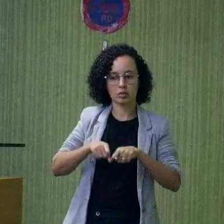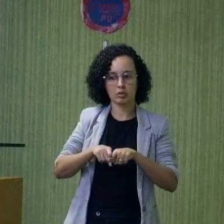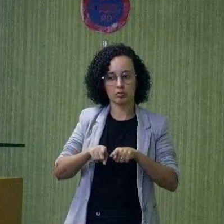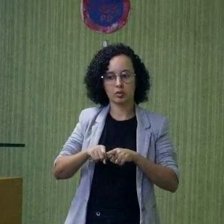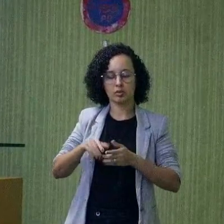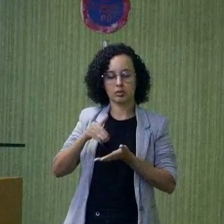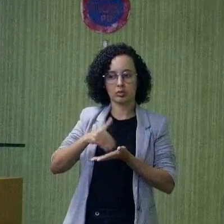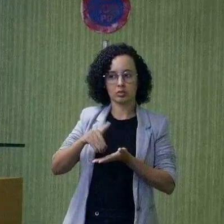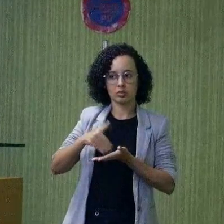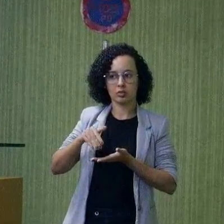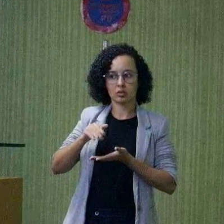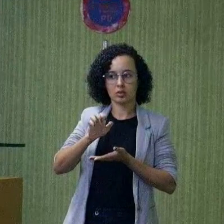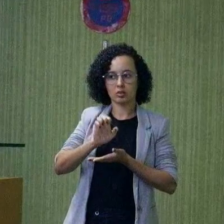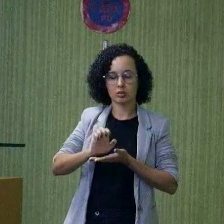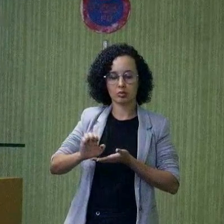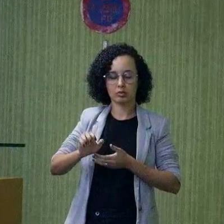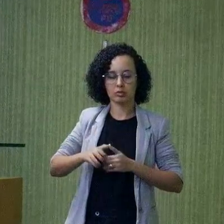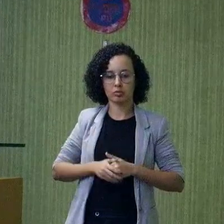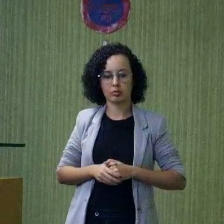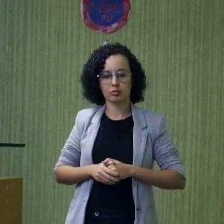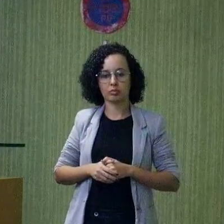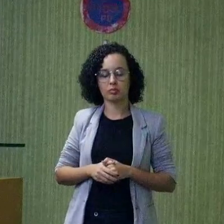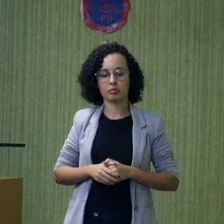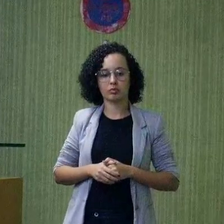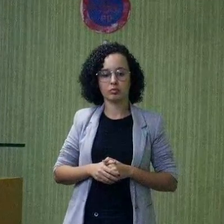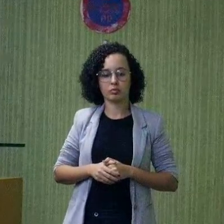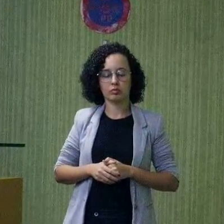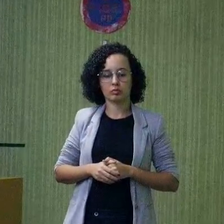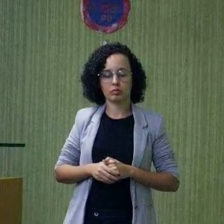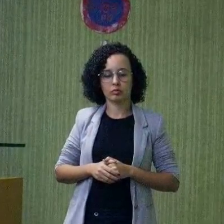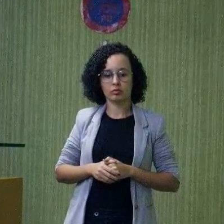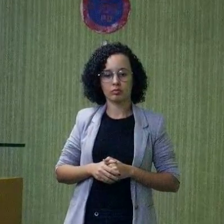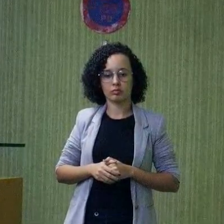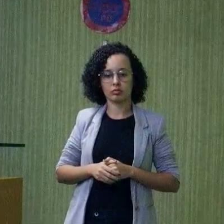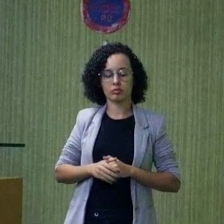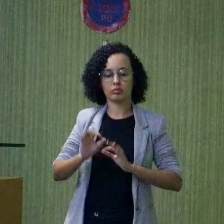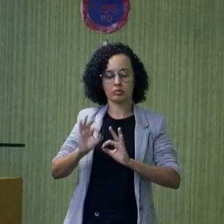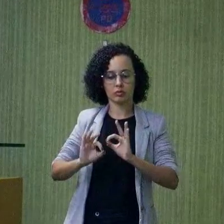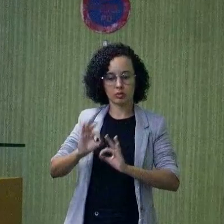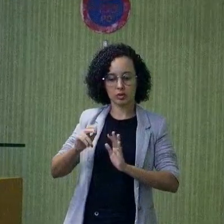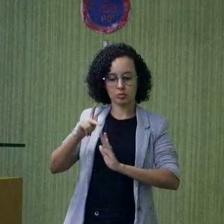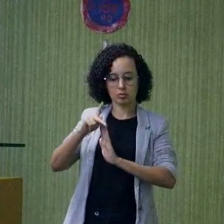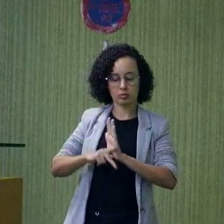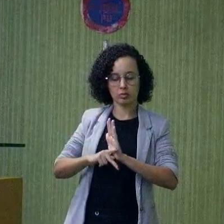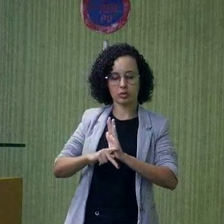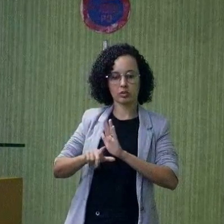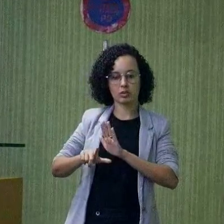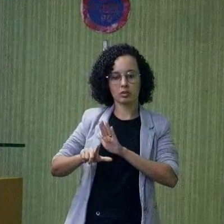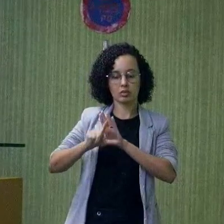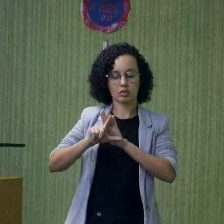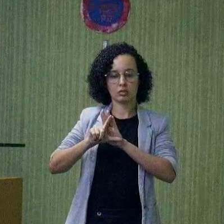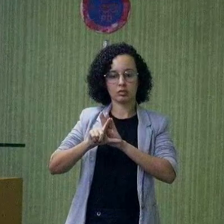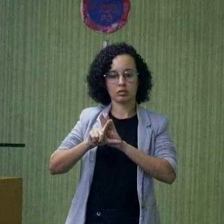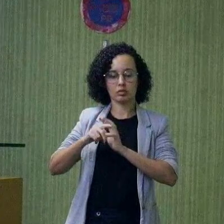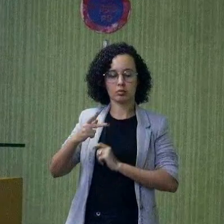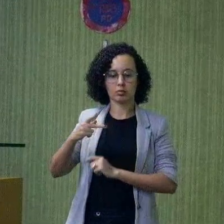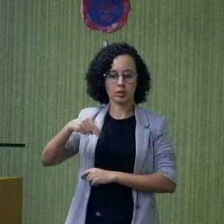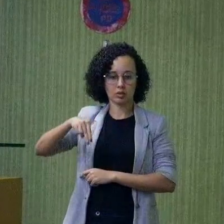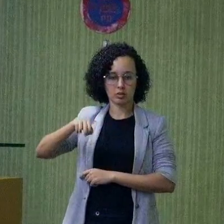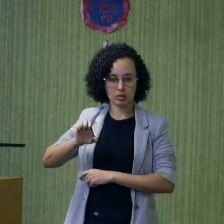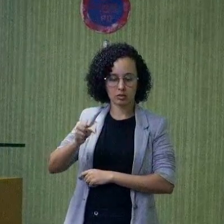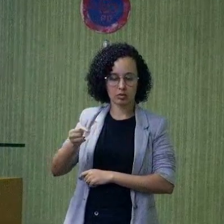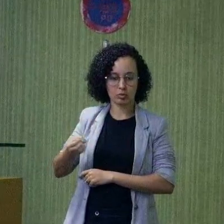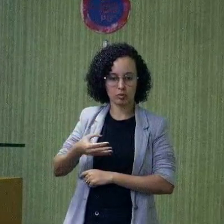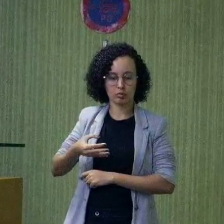sentido de eh eh formatar então o projeto Lei do novo pne que